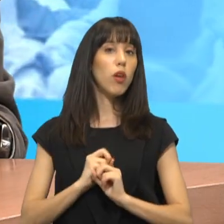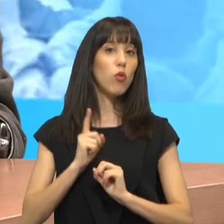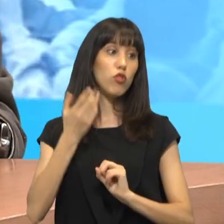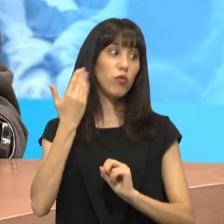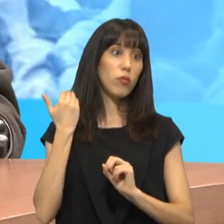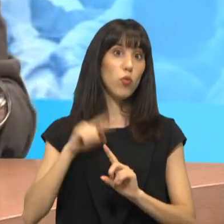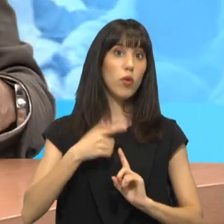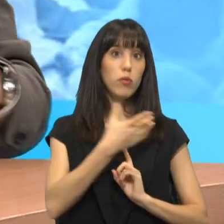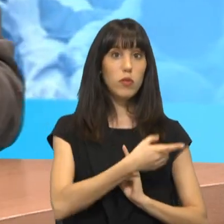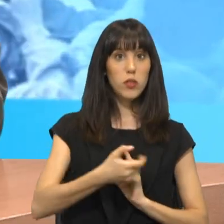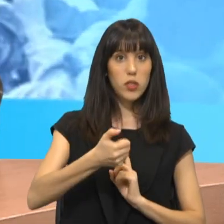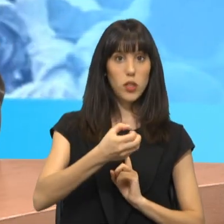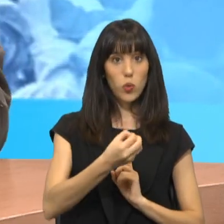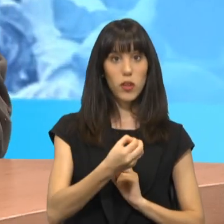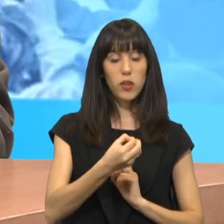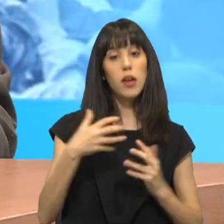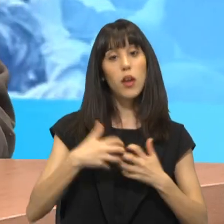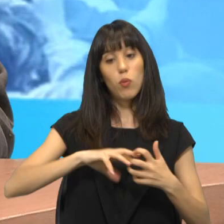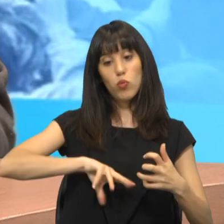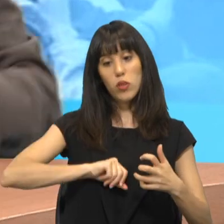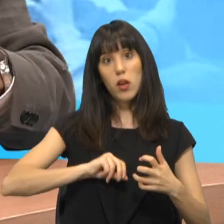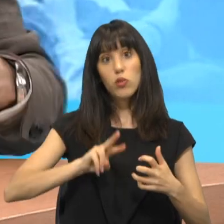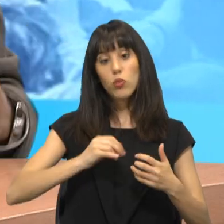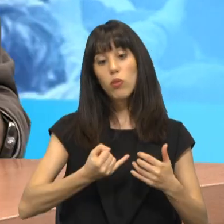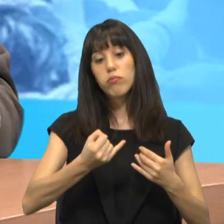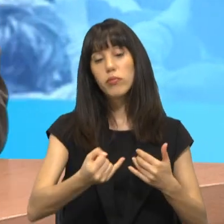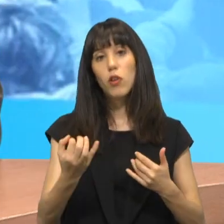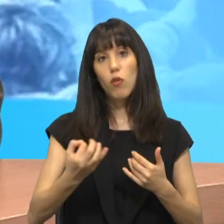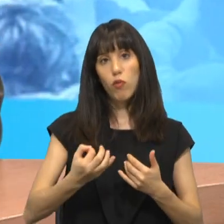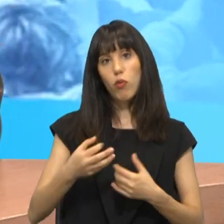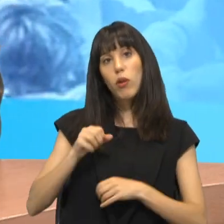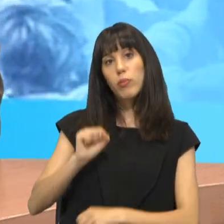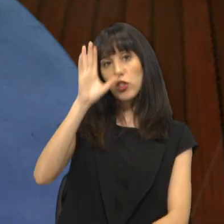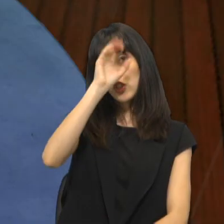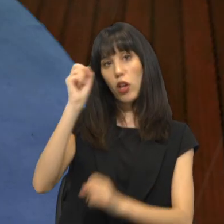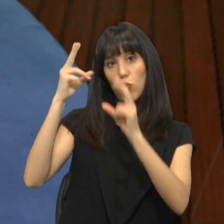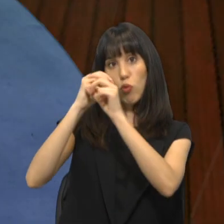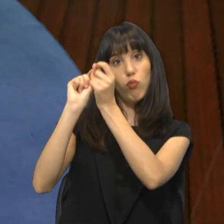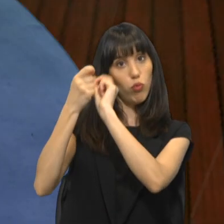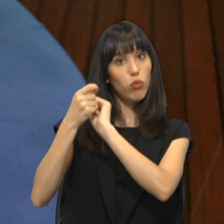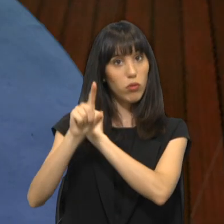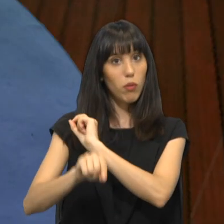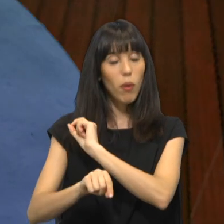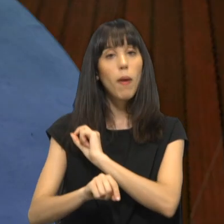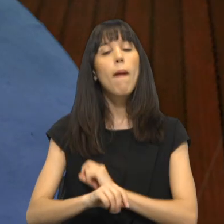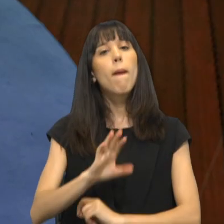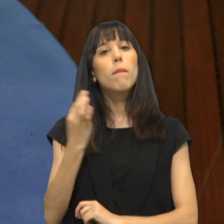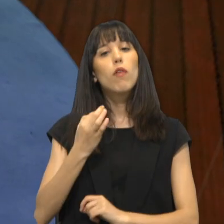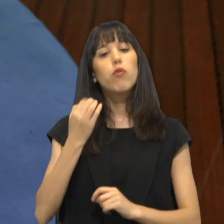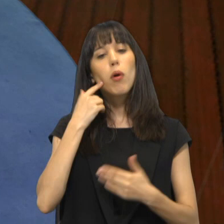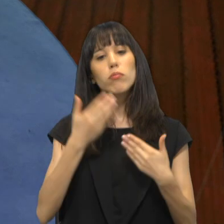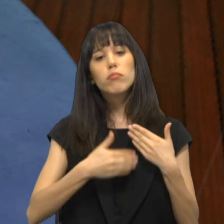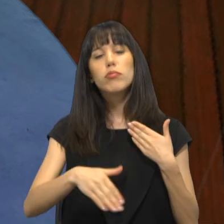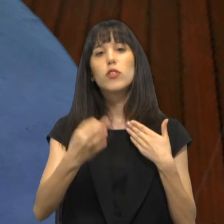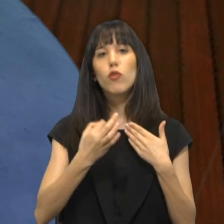anos 50, depois da Segunda Guerra Mundial, no interior do próprio Estado Novo, mas onde a partir de determinada altura,